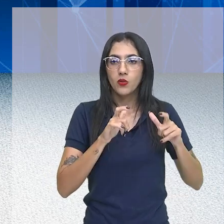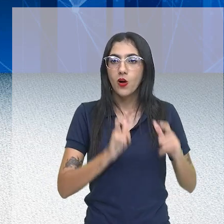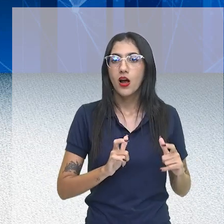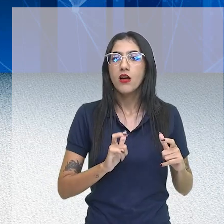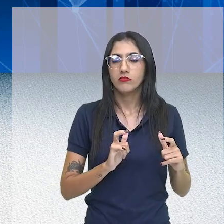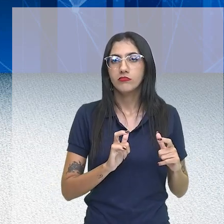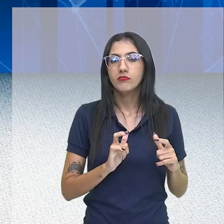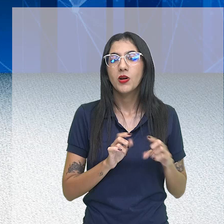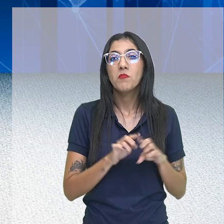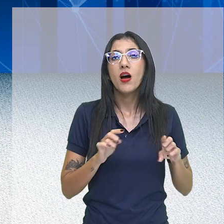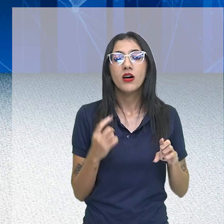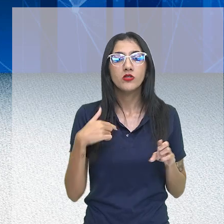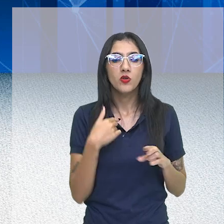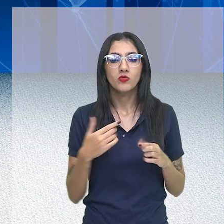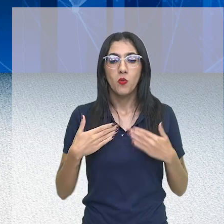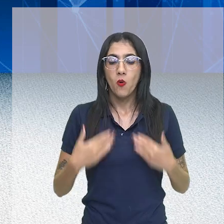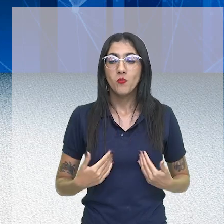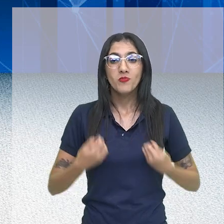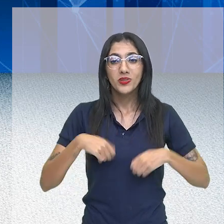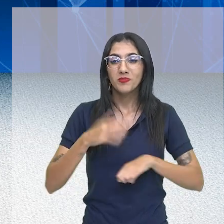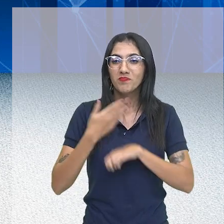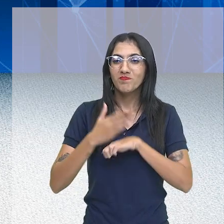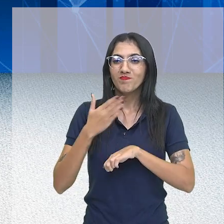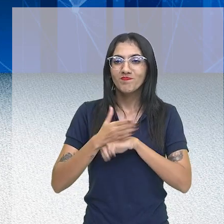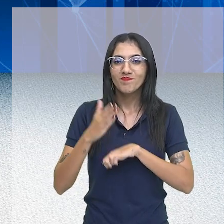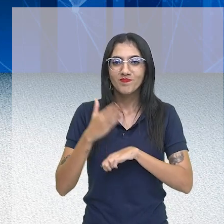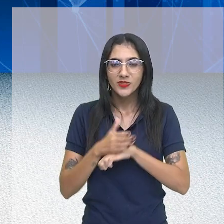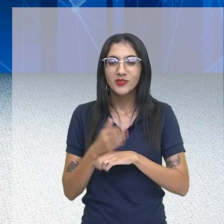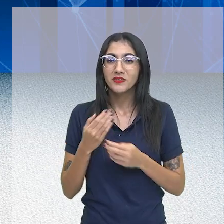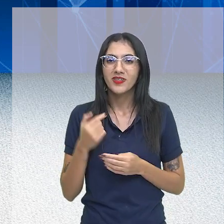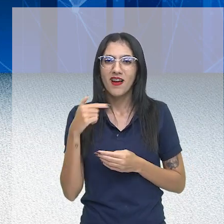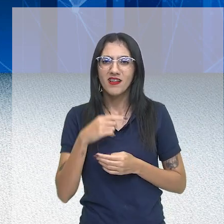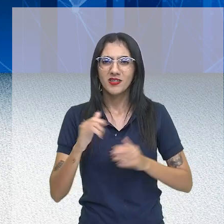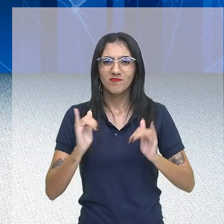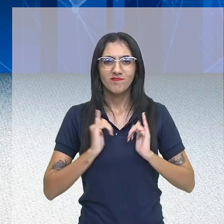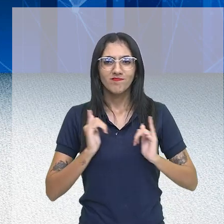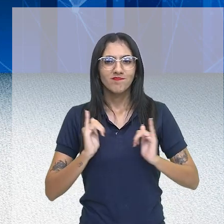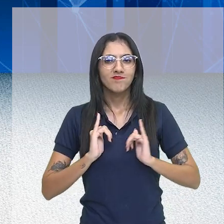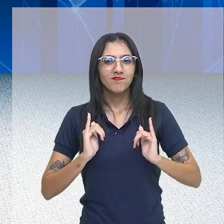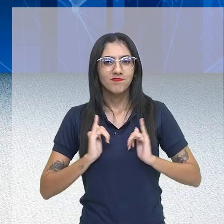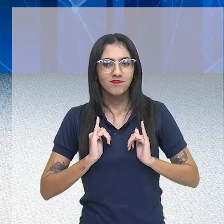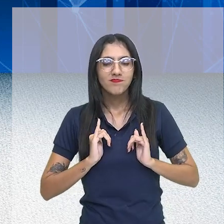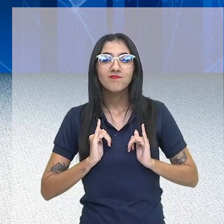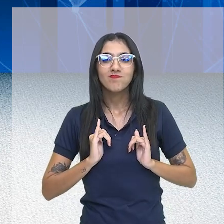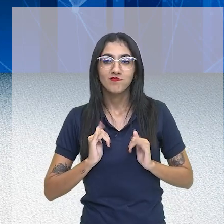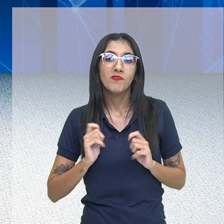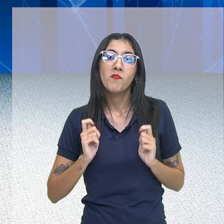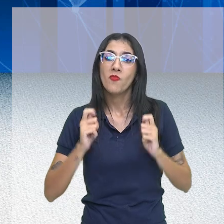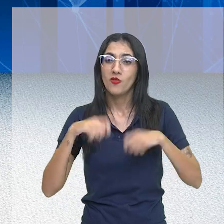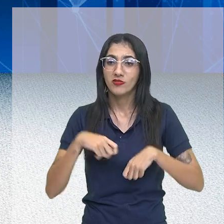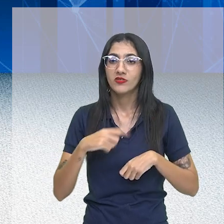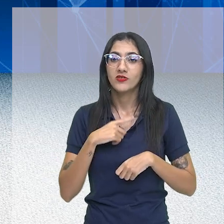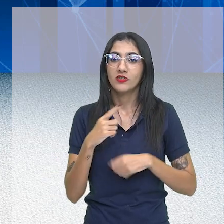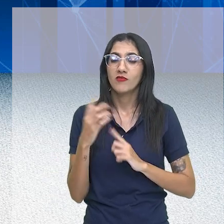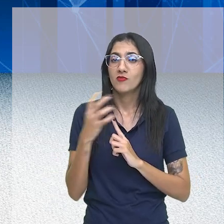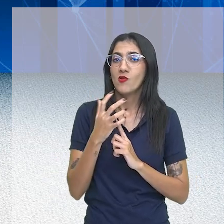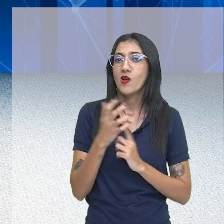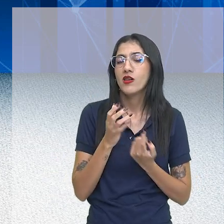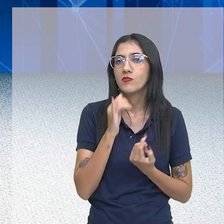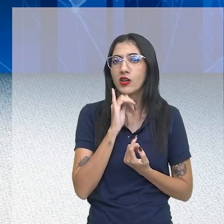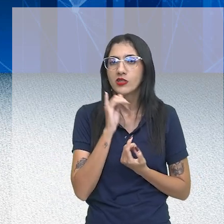ele precisa se movimentar. Então, o sedentarismo ele pode ser ocasionado justamente pelo mau uso